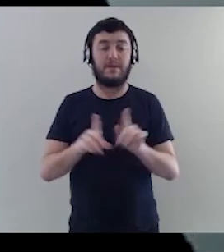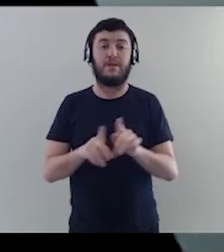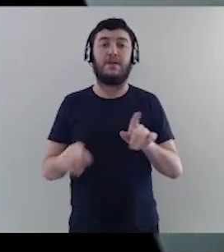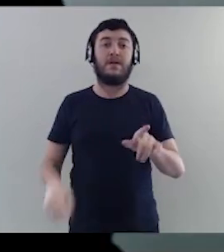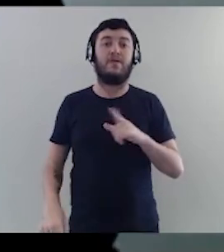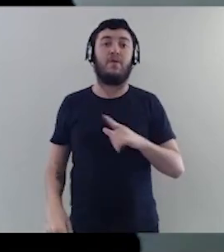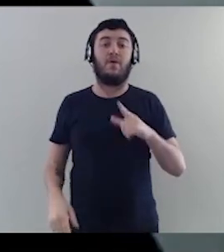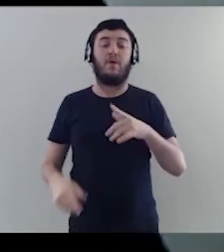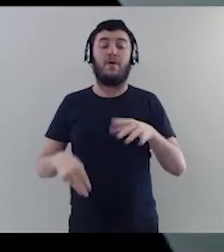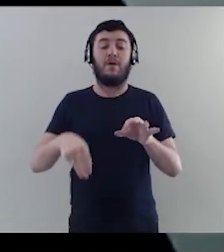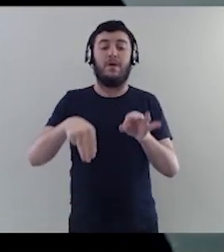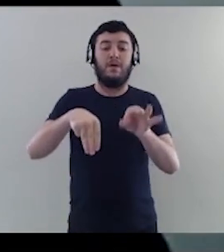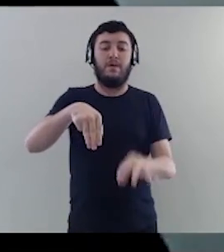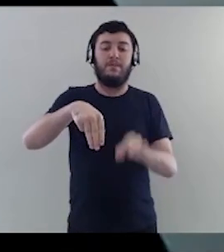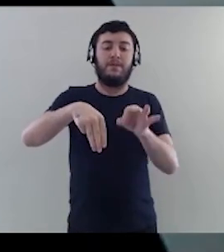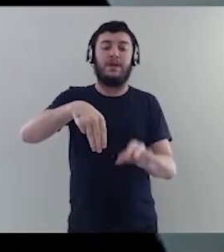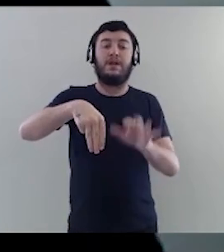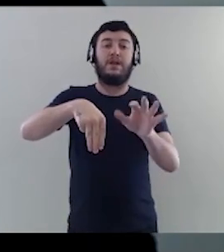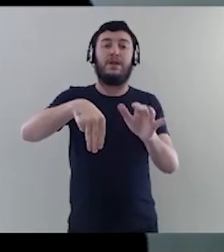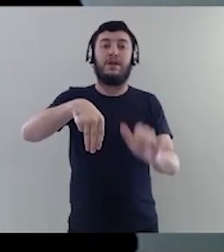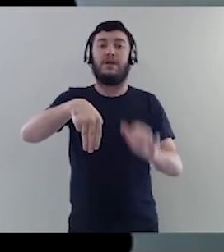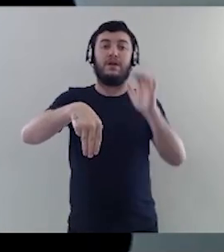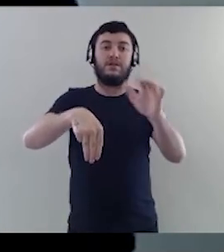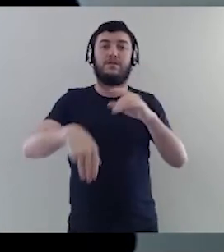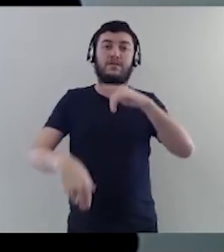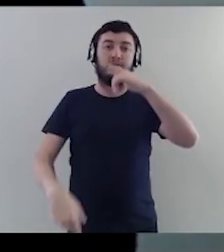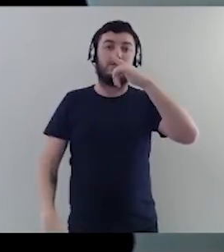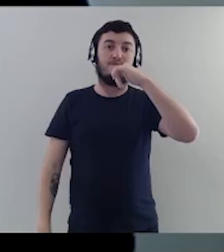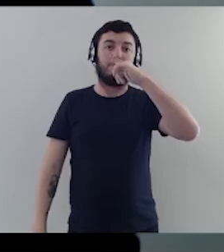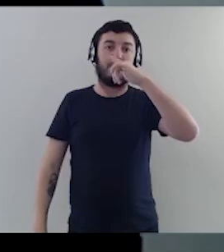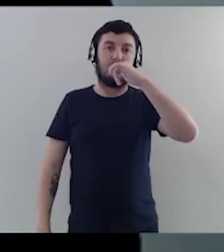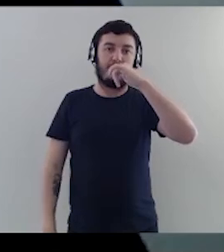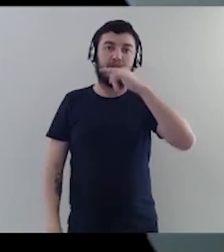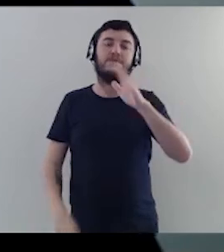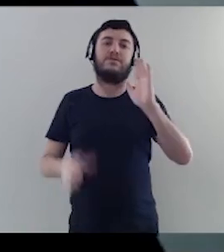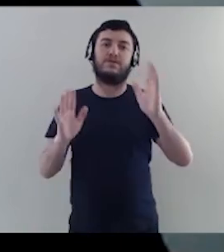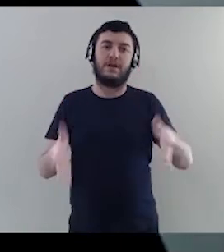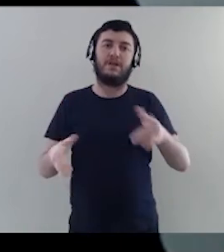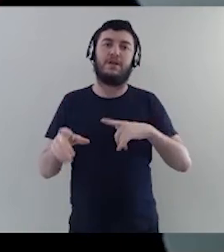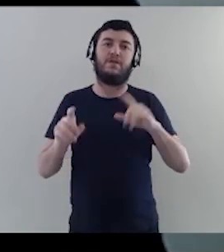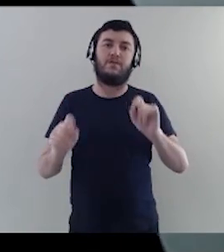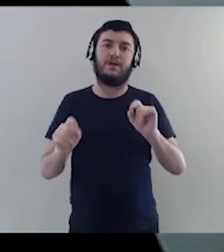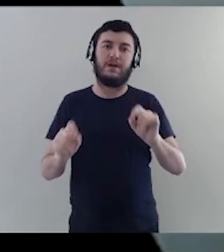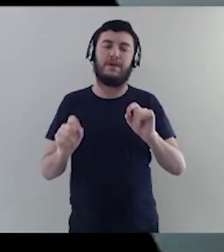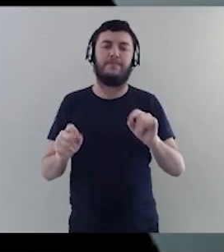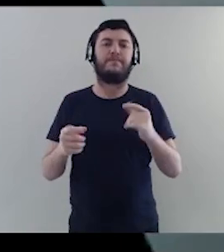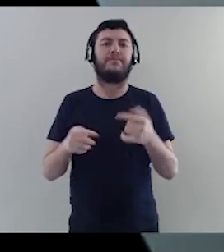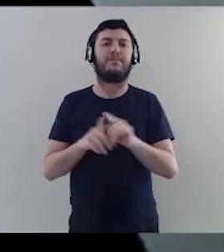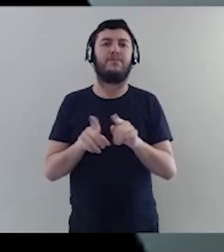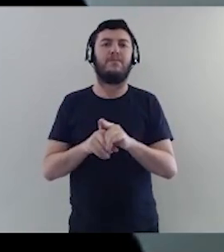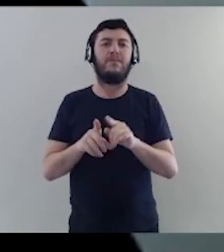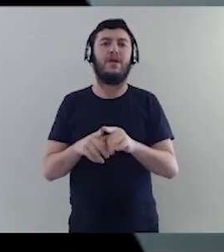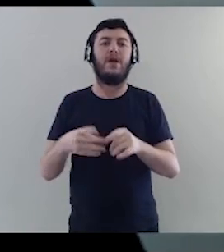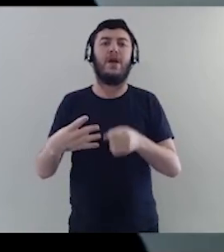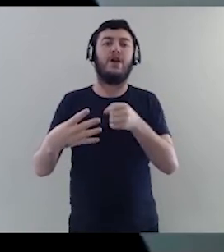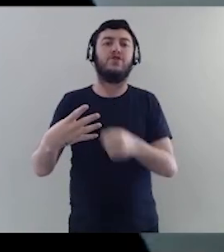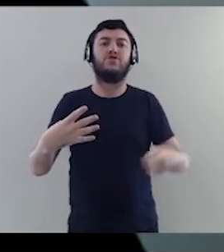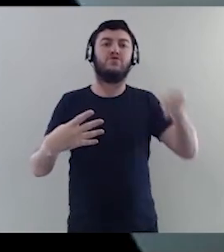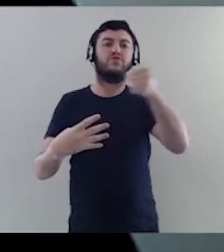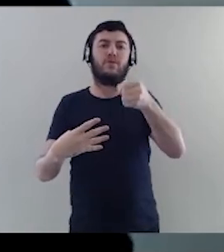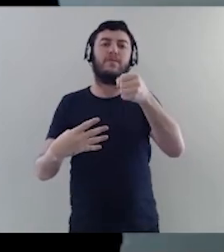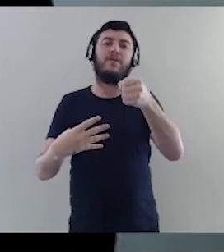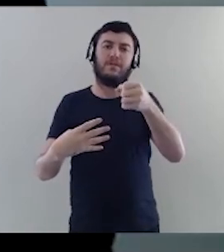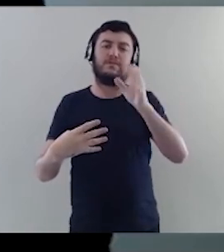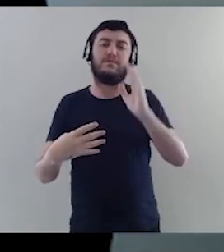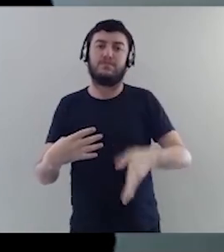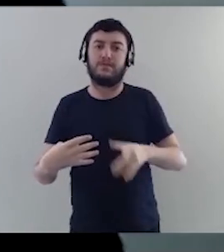Mendes, tanto a repercussão geral como as súmulas vinculantes, que são muitas vezes antecâmaras dos precedentes, têm o efeito de